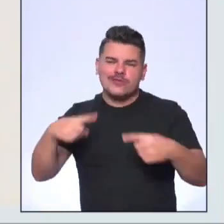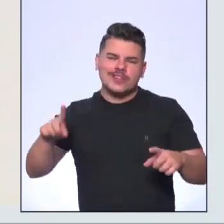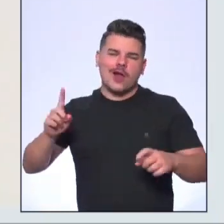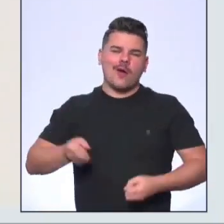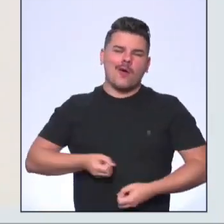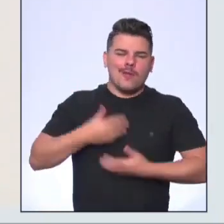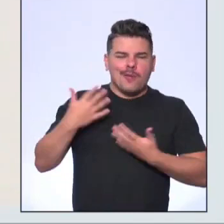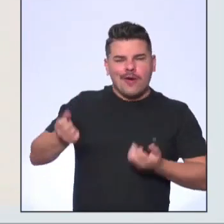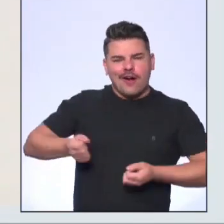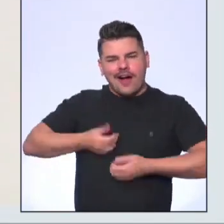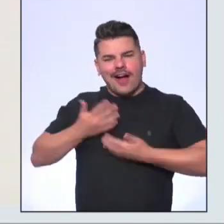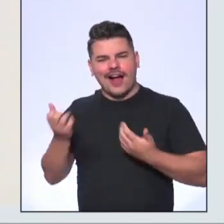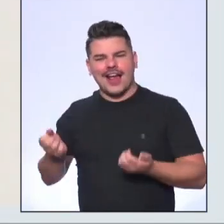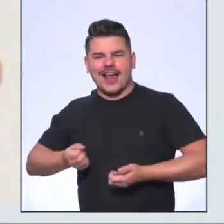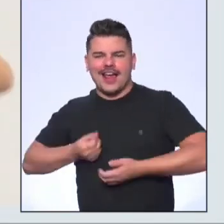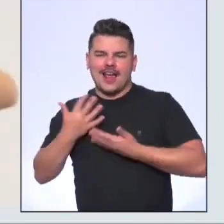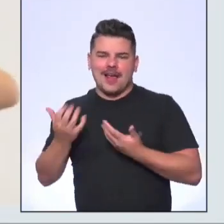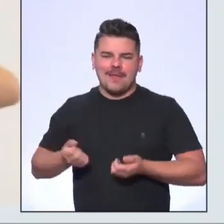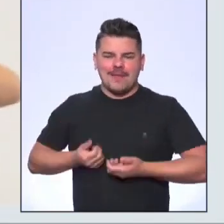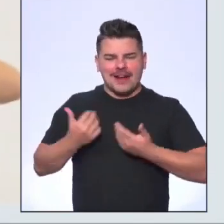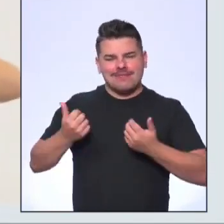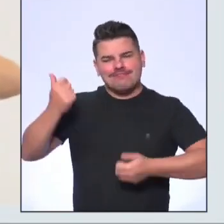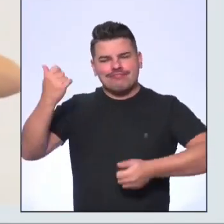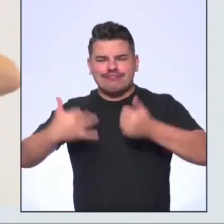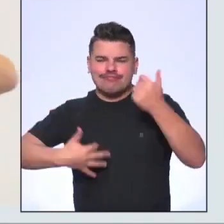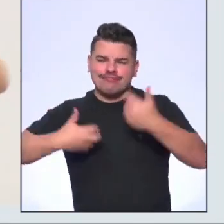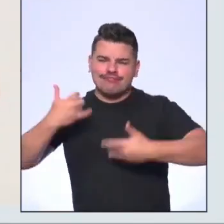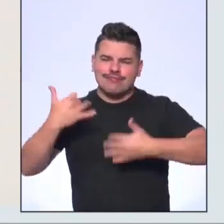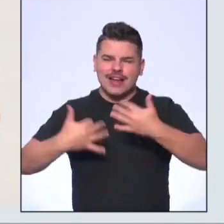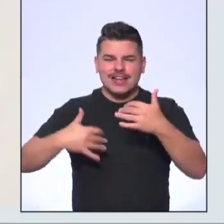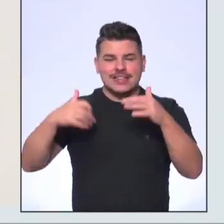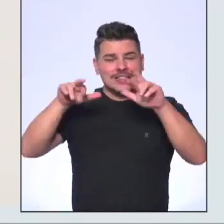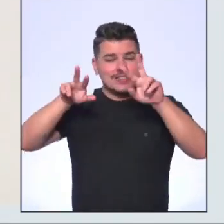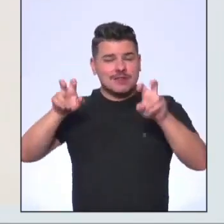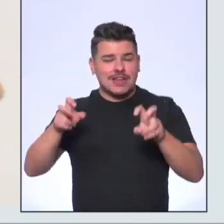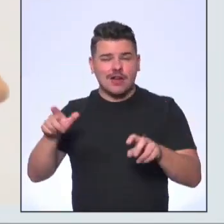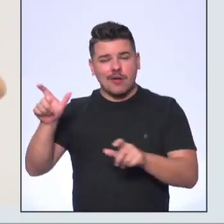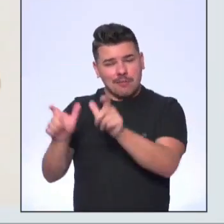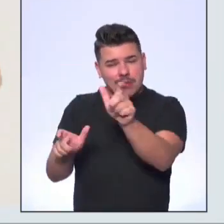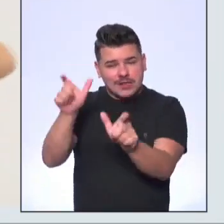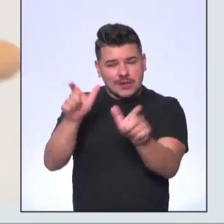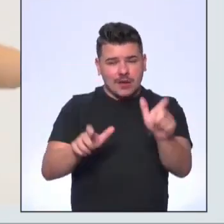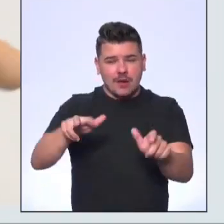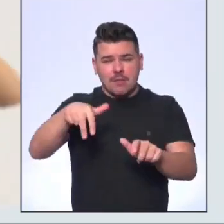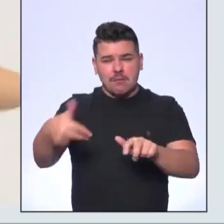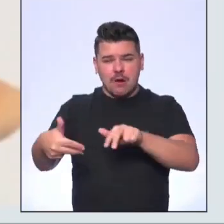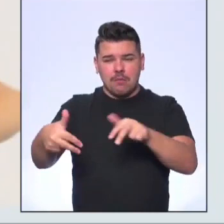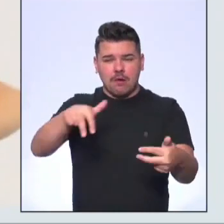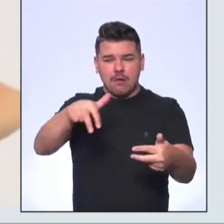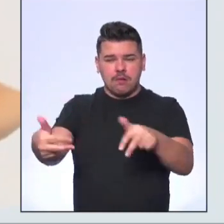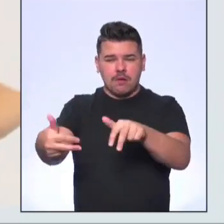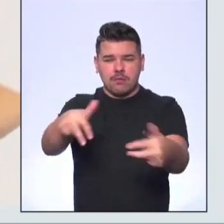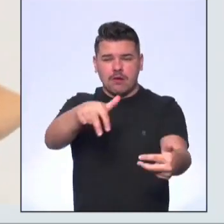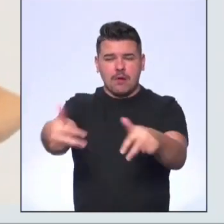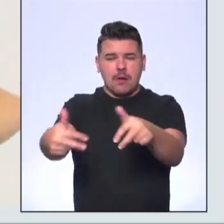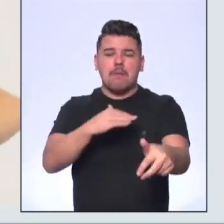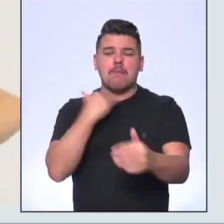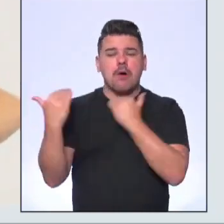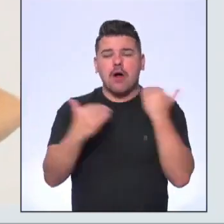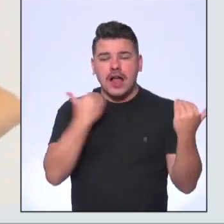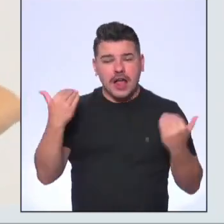poema falando sobre as mortes por Covid no estado de São Paulo,